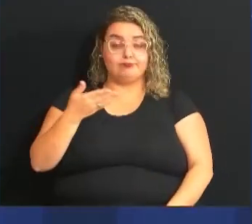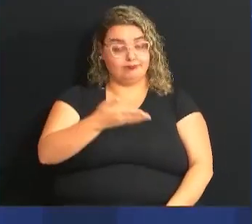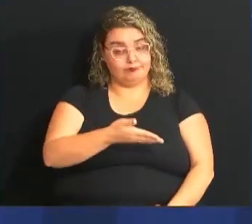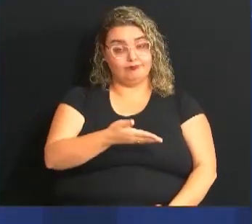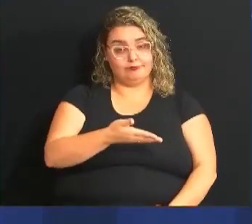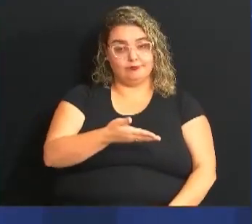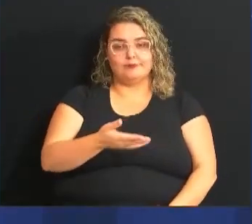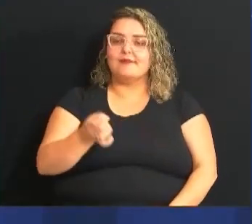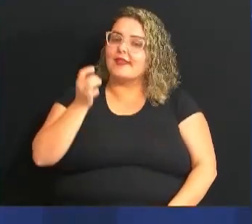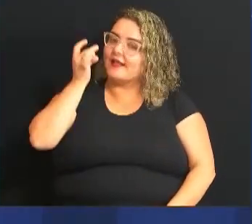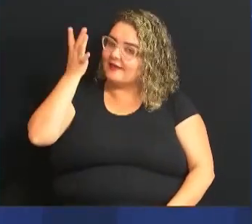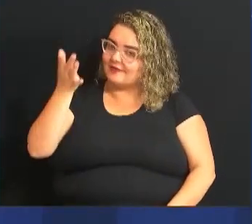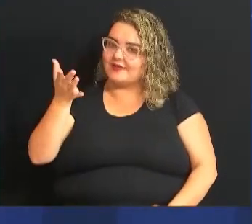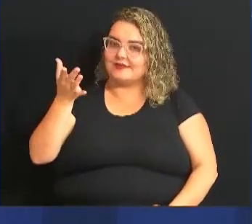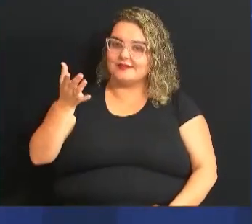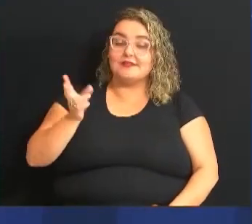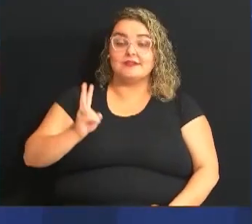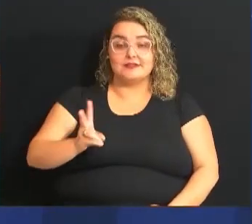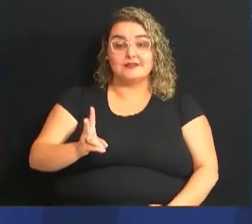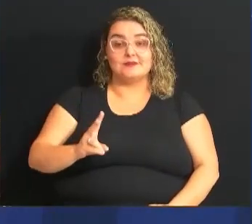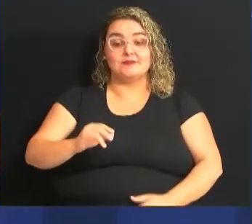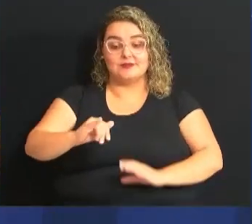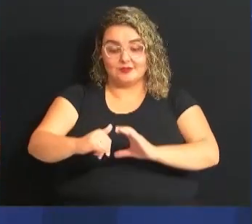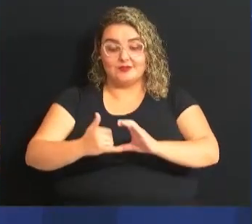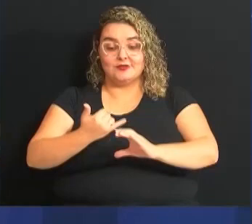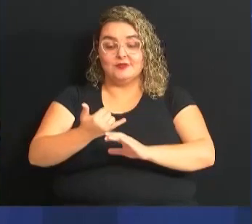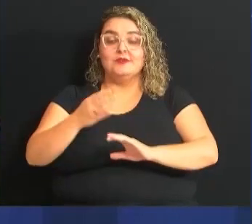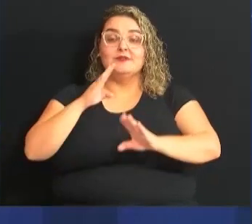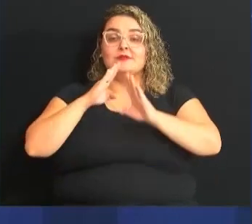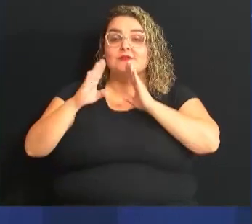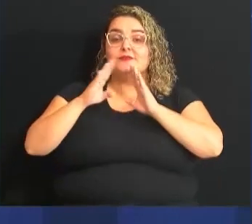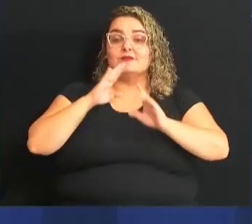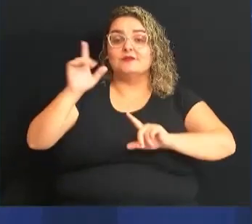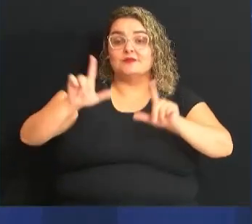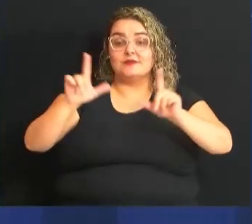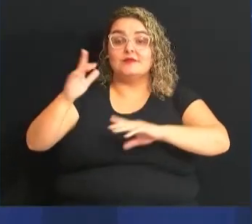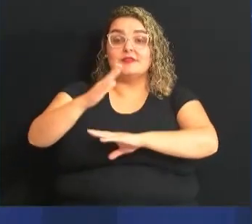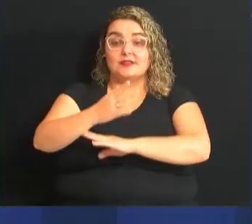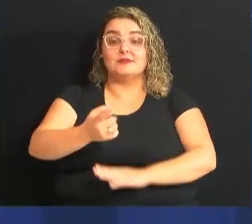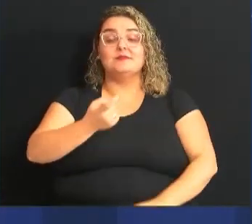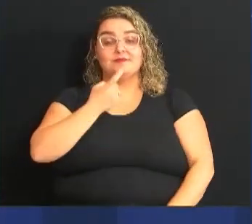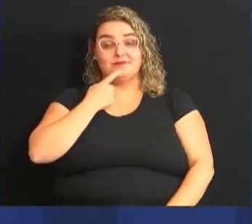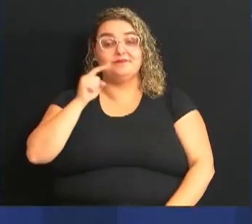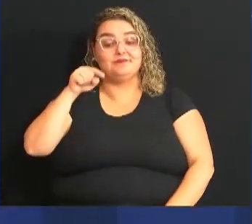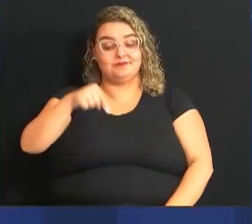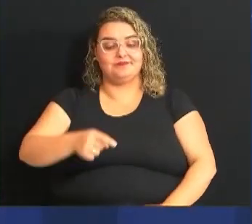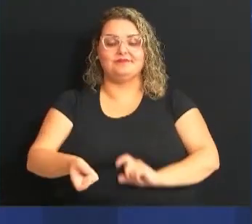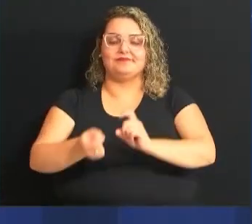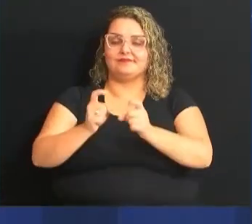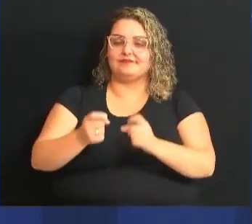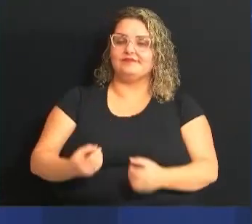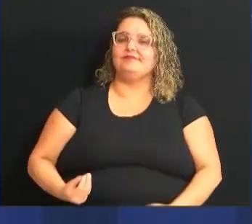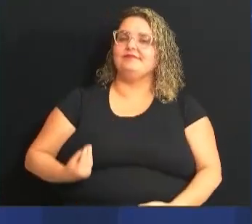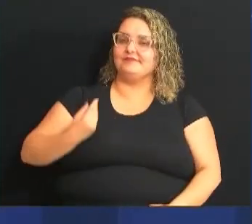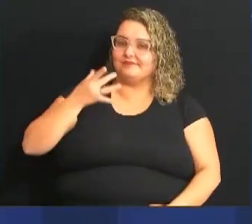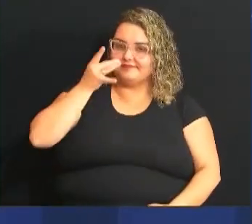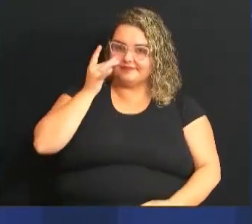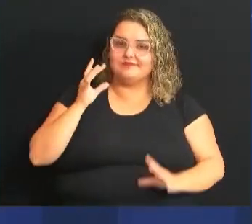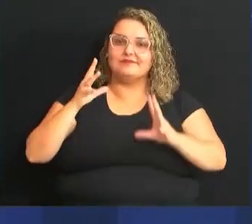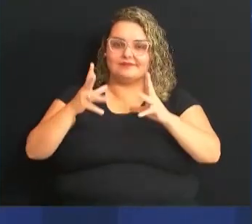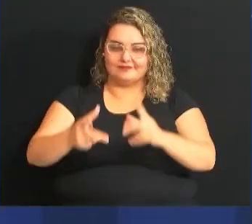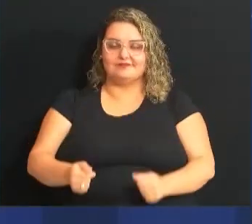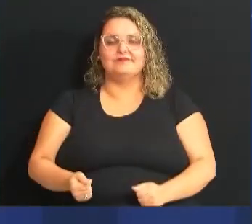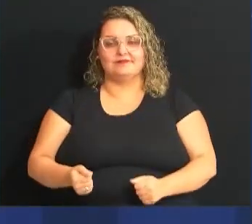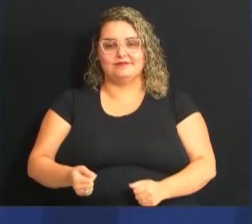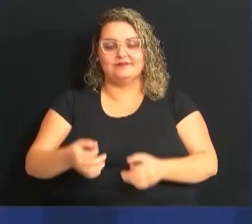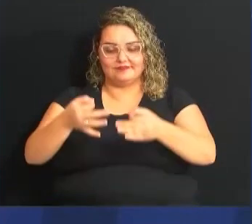muito fácil, é só entrar sempre no nosso YouTube, no Facebook da TV Câmara Campinas, que essas reuniões a gente transmite ao vivo, na íntegra,